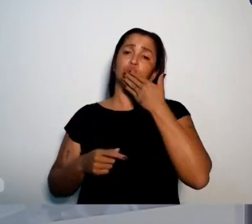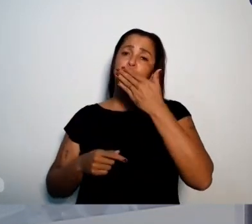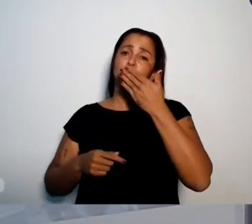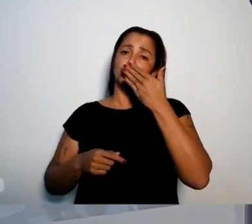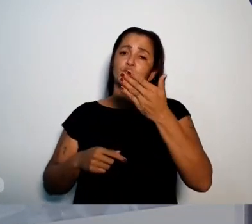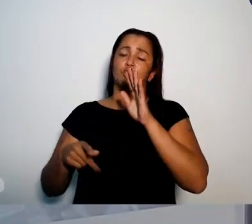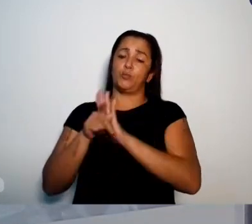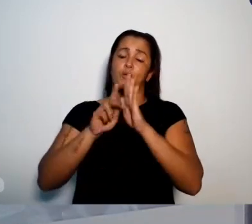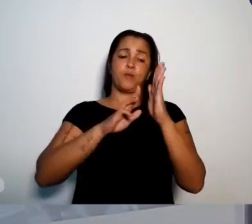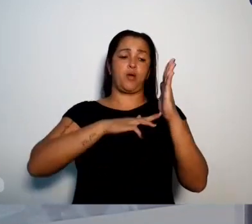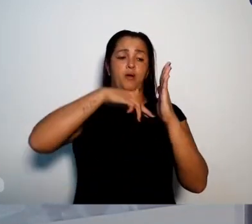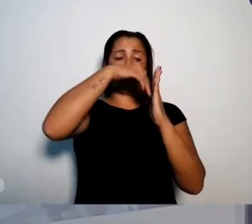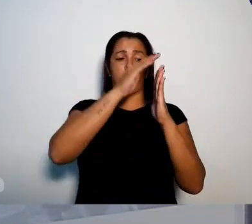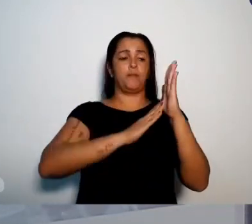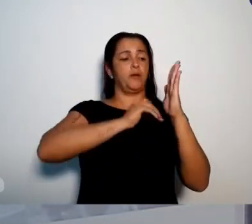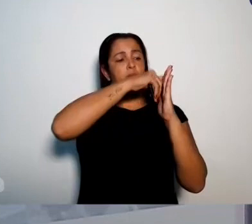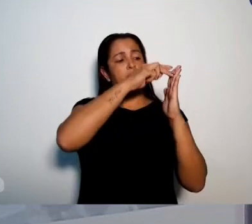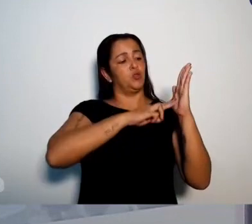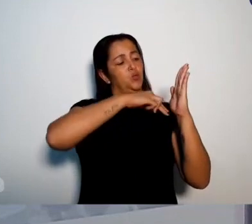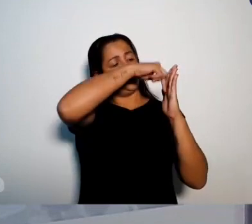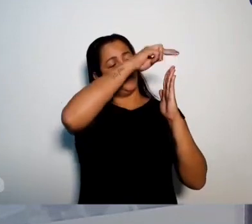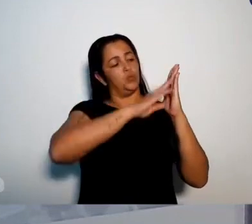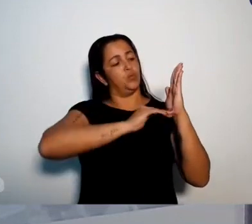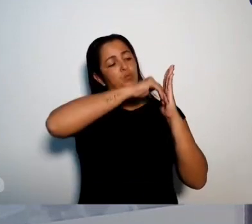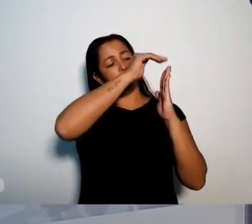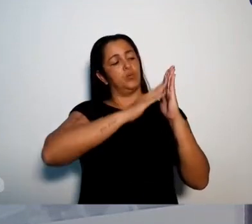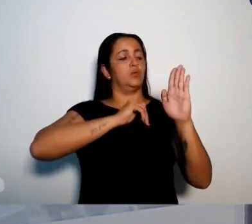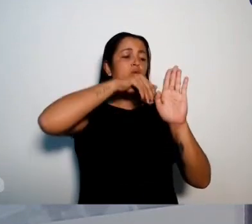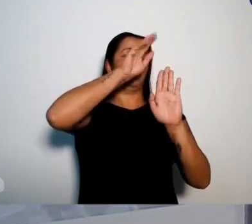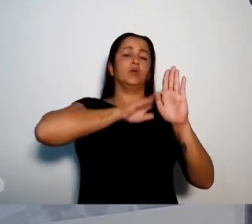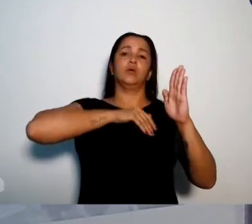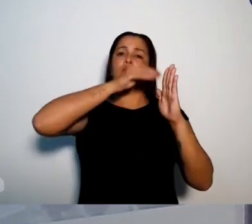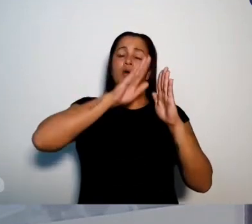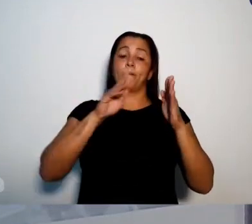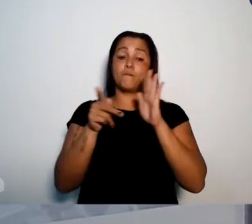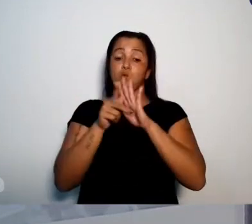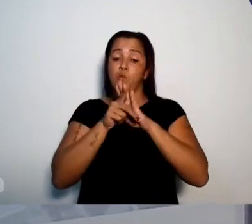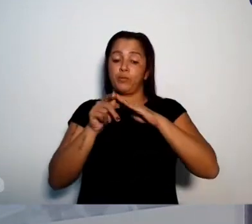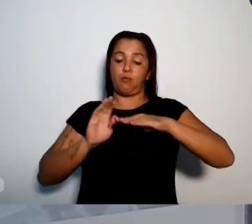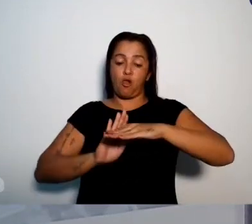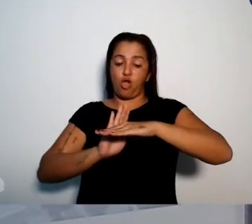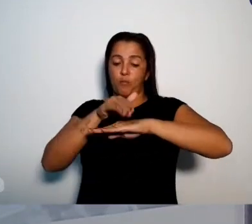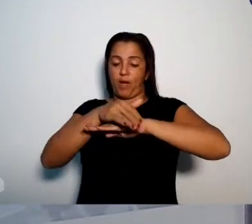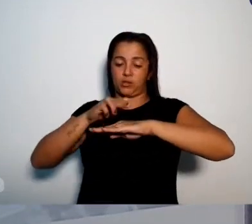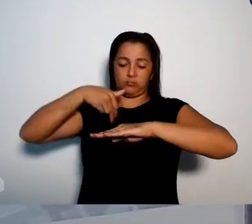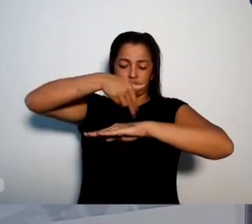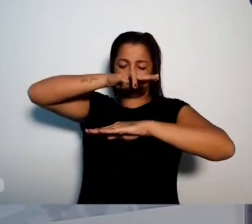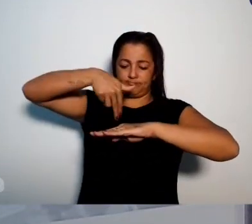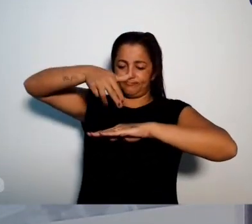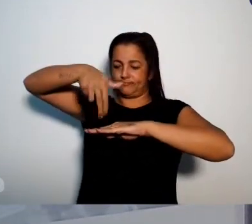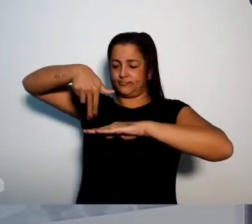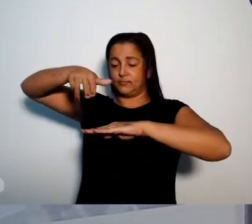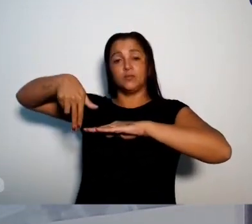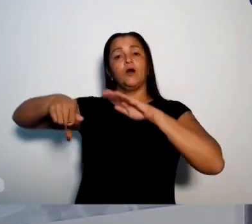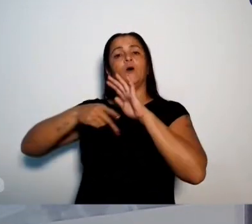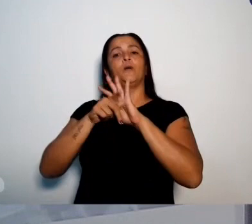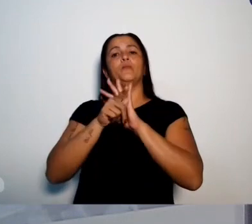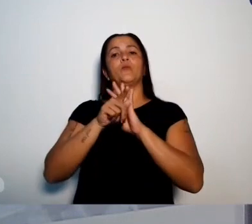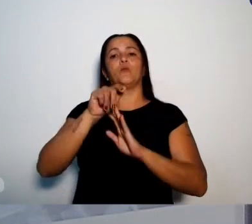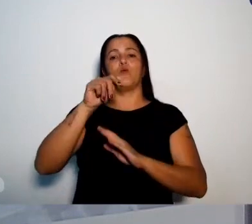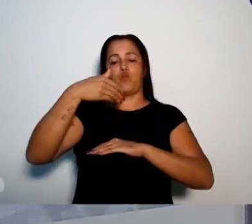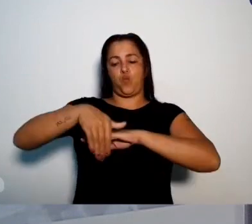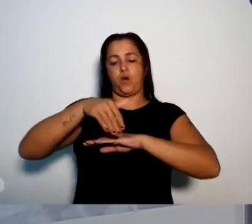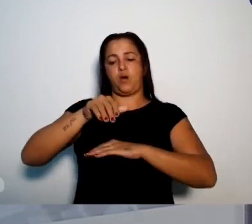pintura das duas lombadas ali na Alcides Soares, próximo